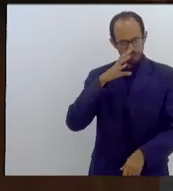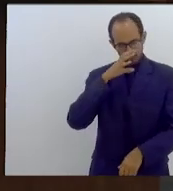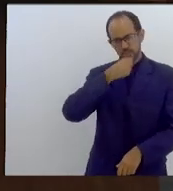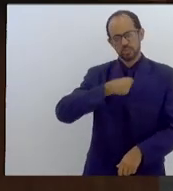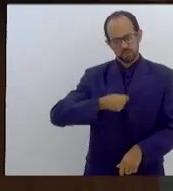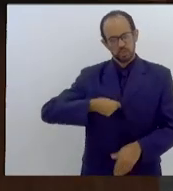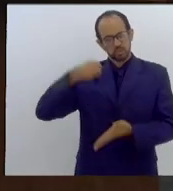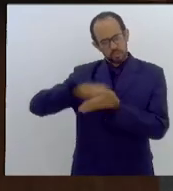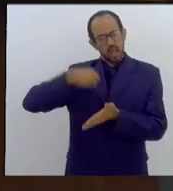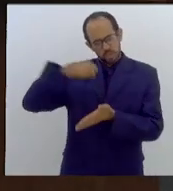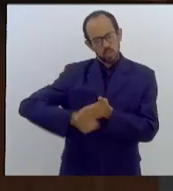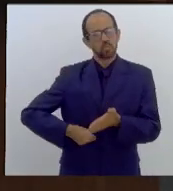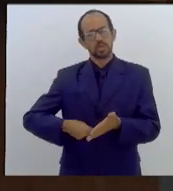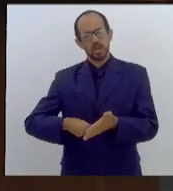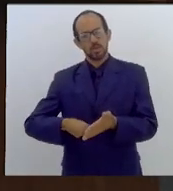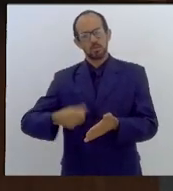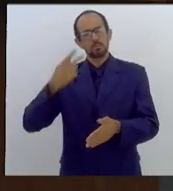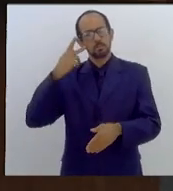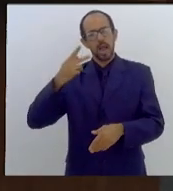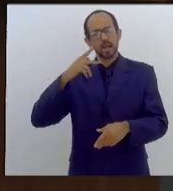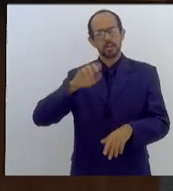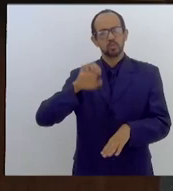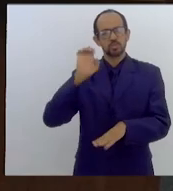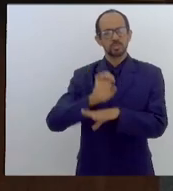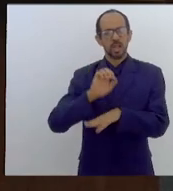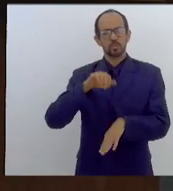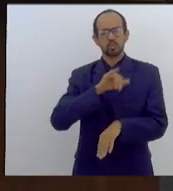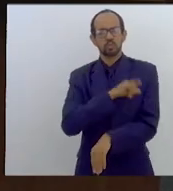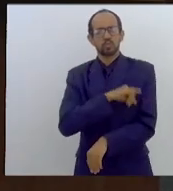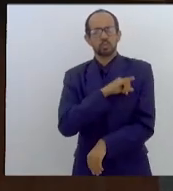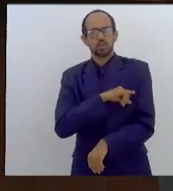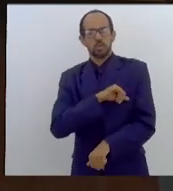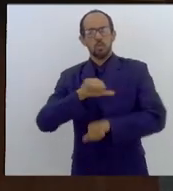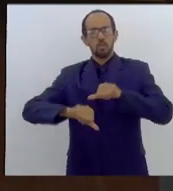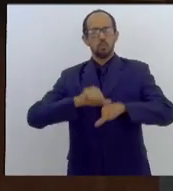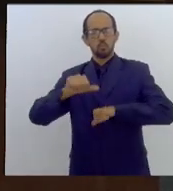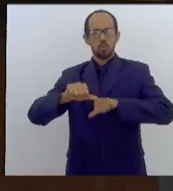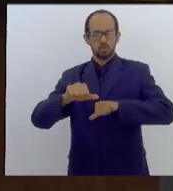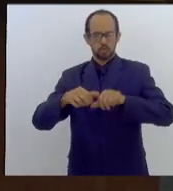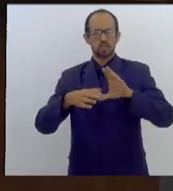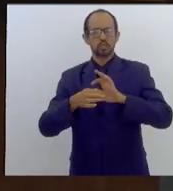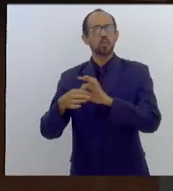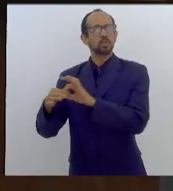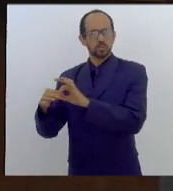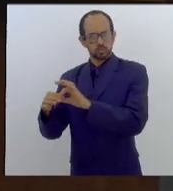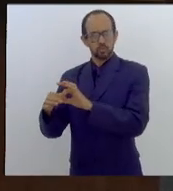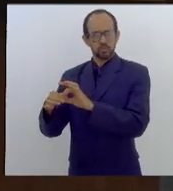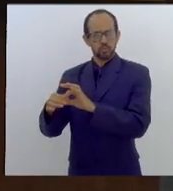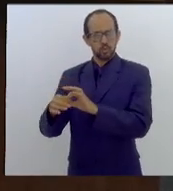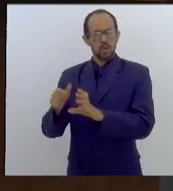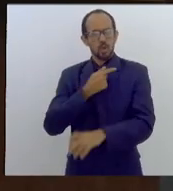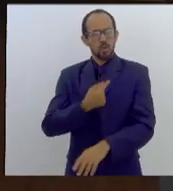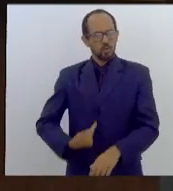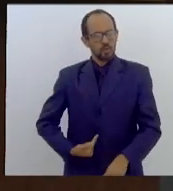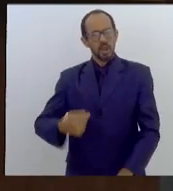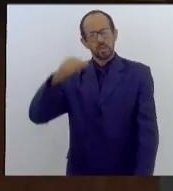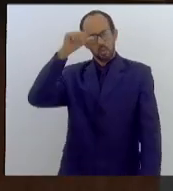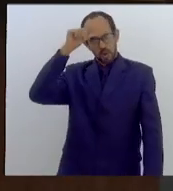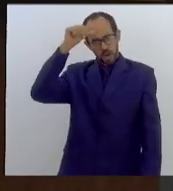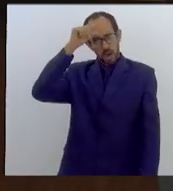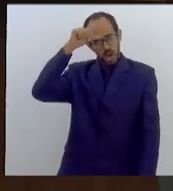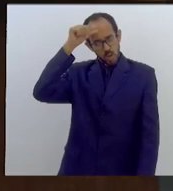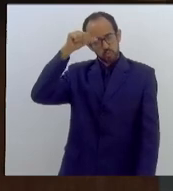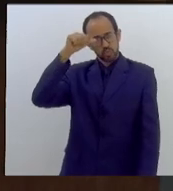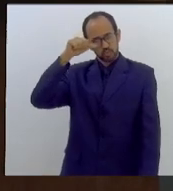lutando para que o Estado do Rio de Janeiro reverta essa lógica. O governador Cláudio Castro resiste em valorizar os profissionais